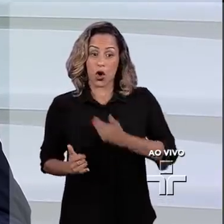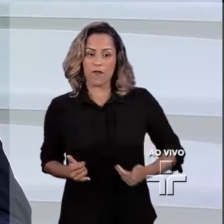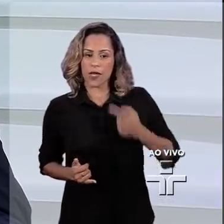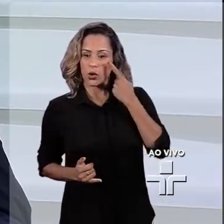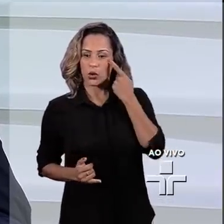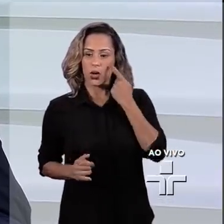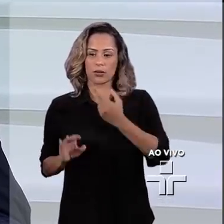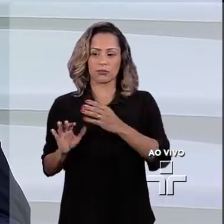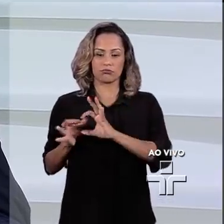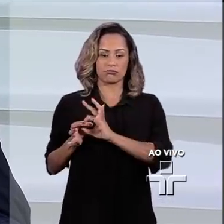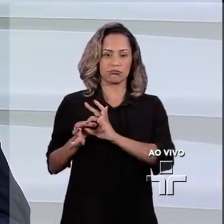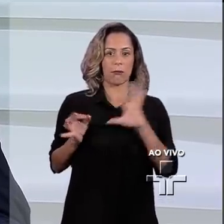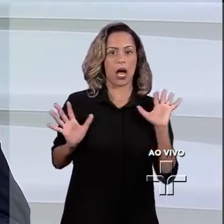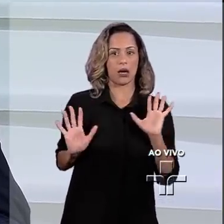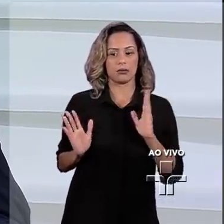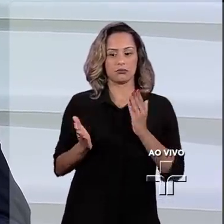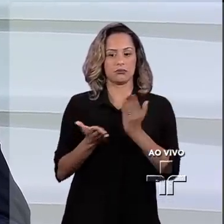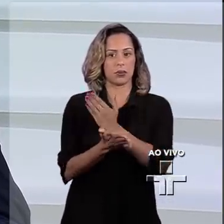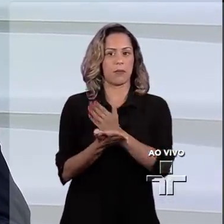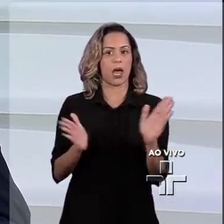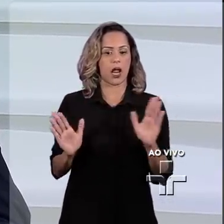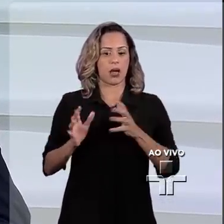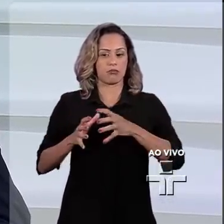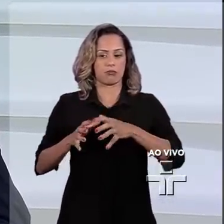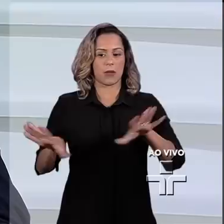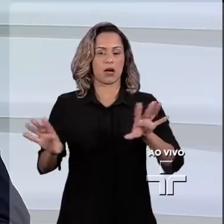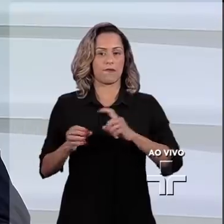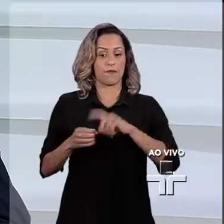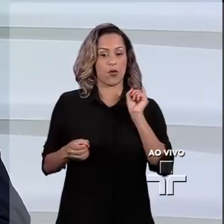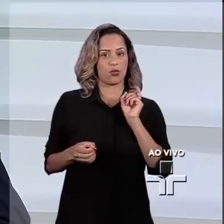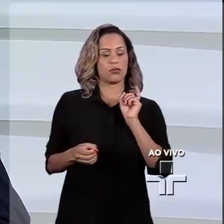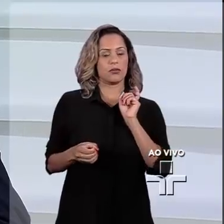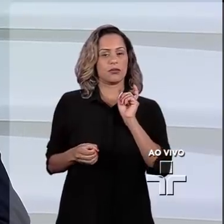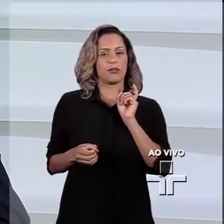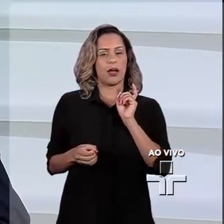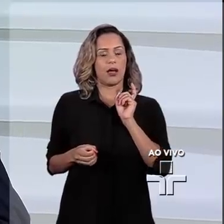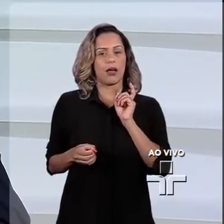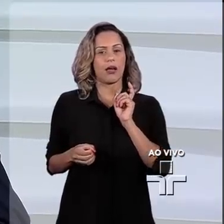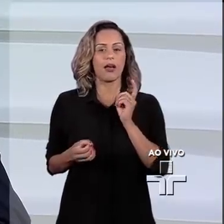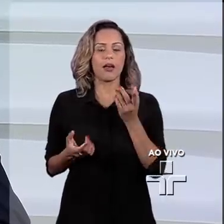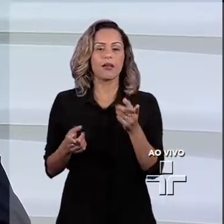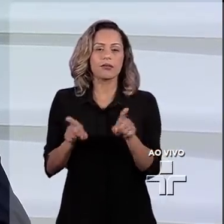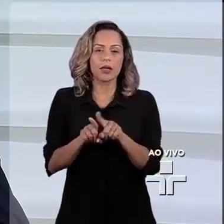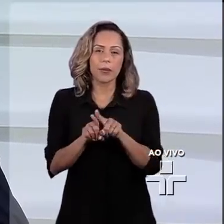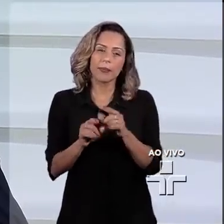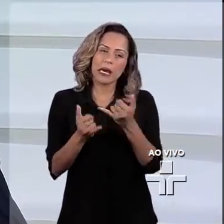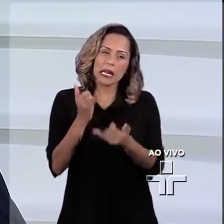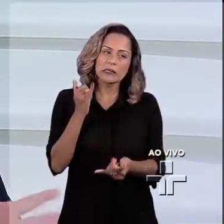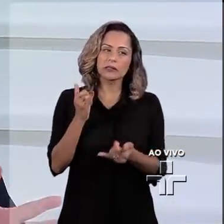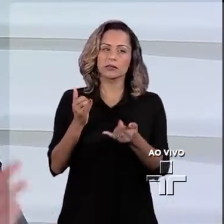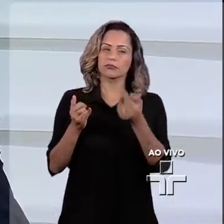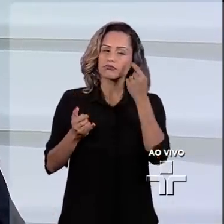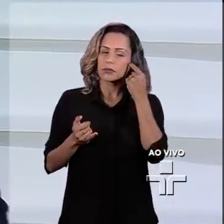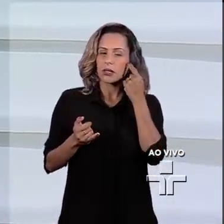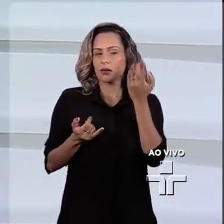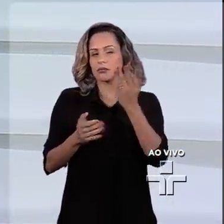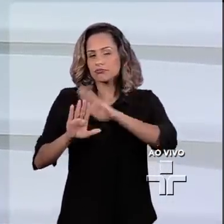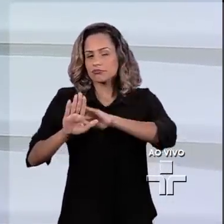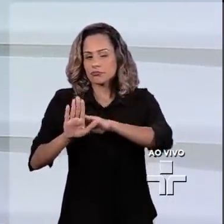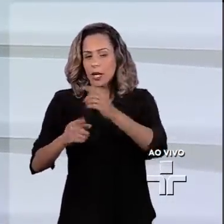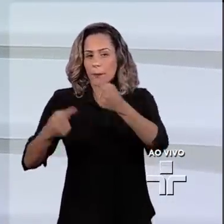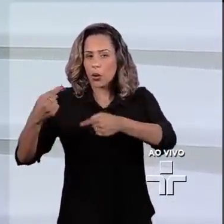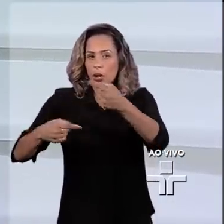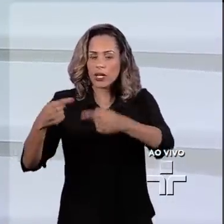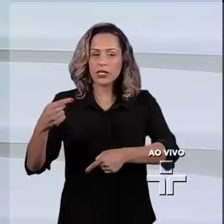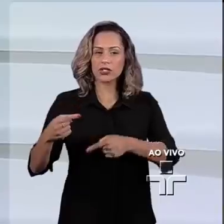Dória. E as escolhas elas têm sido feitas mais num campo, se a gente for pensar em política, mais centro-esquerda, assim, não tão à direita